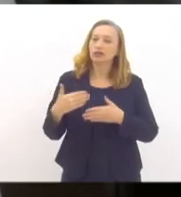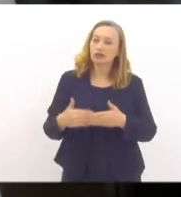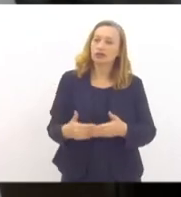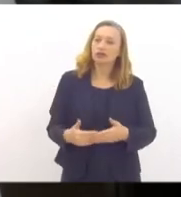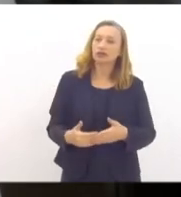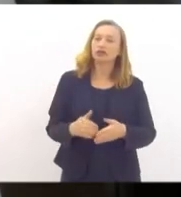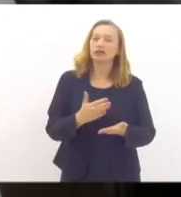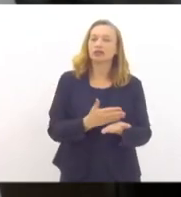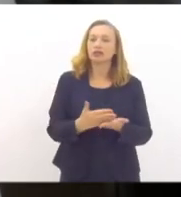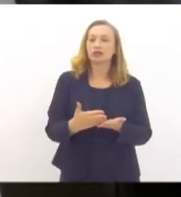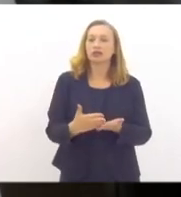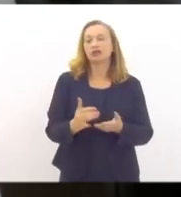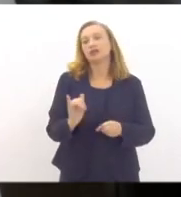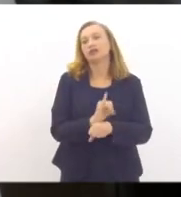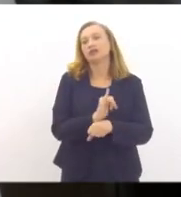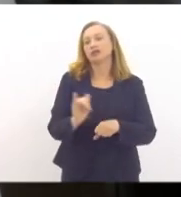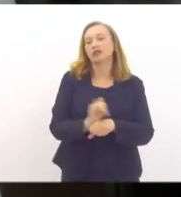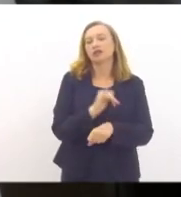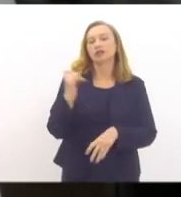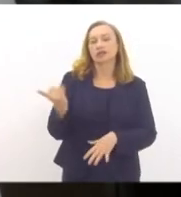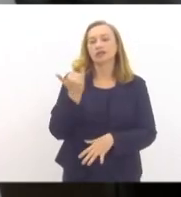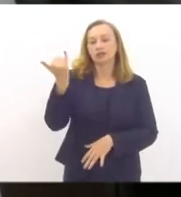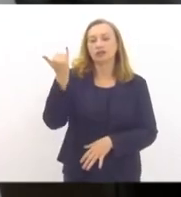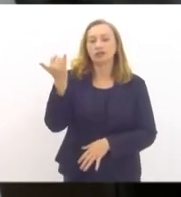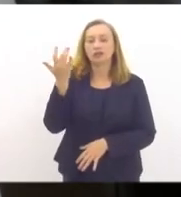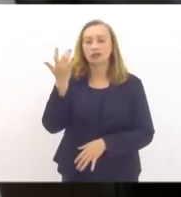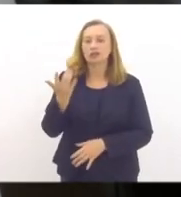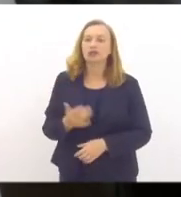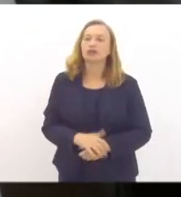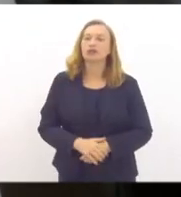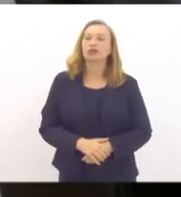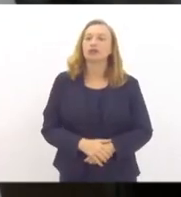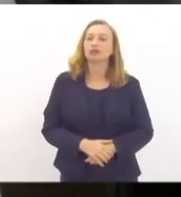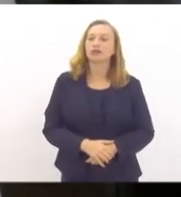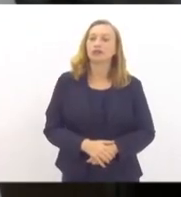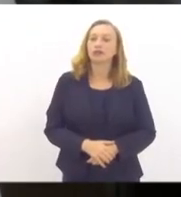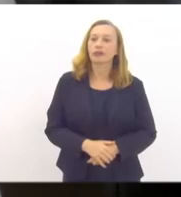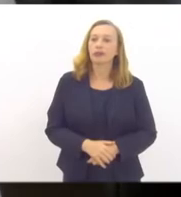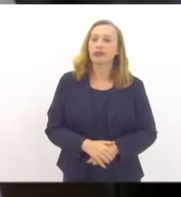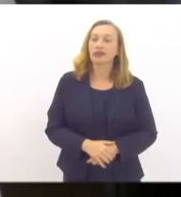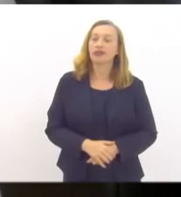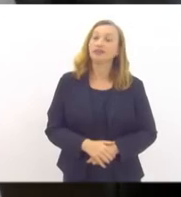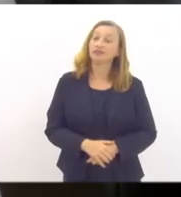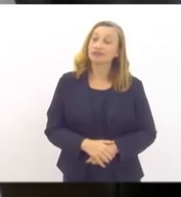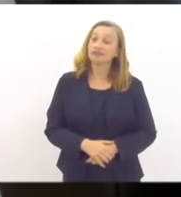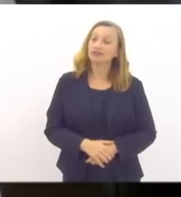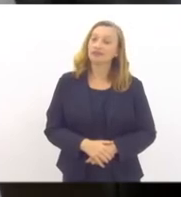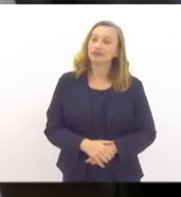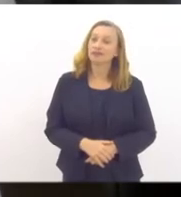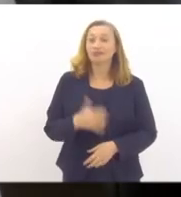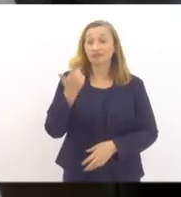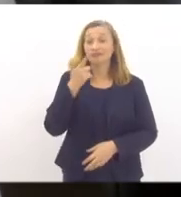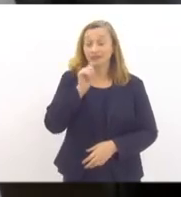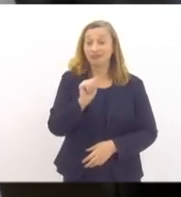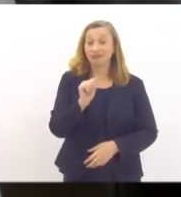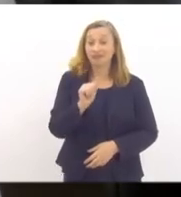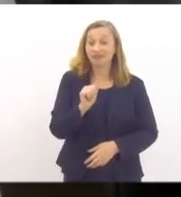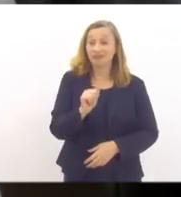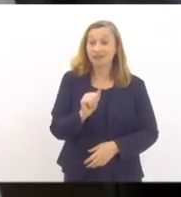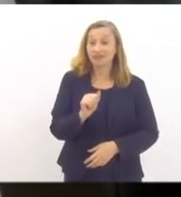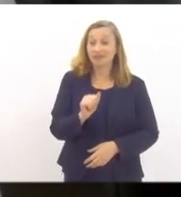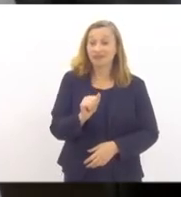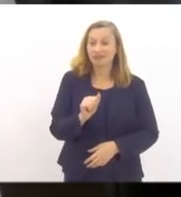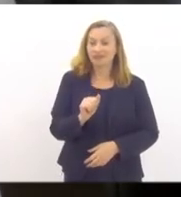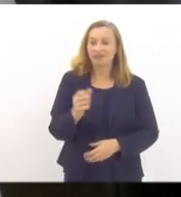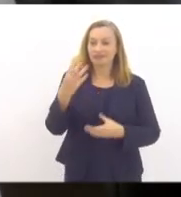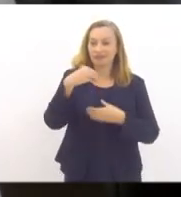o início aí do mecanismo. A gente acha importante, né, que ela finalmente consiga, né,